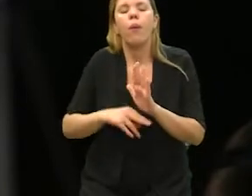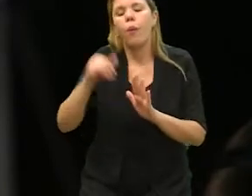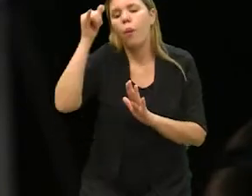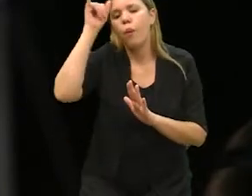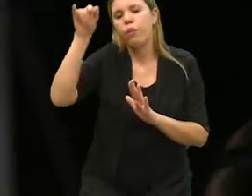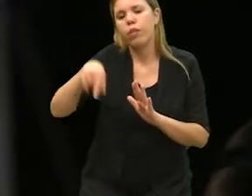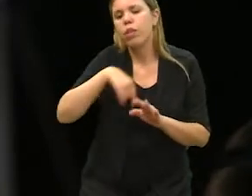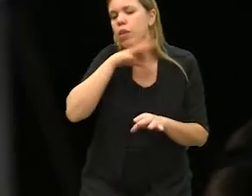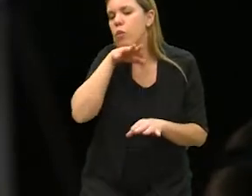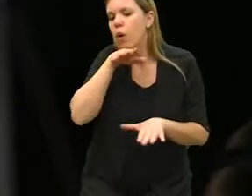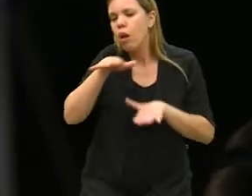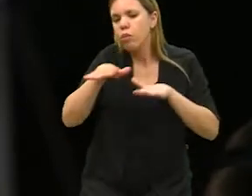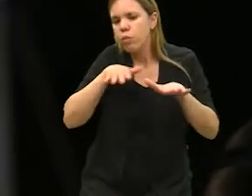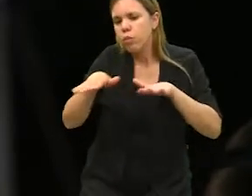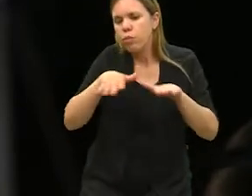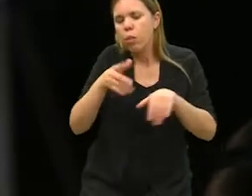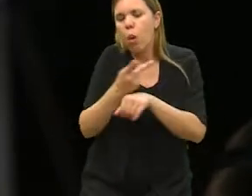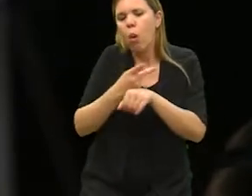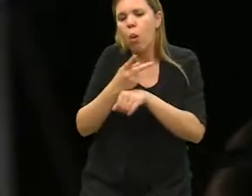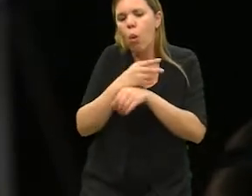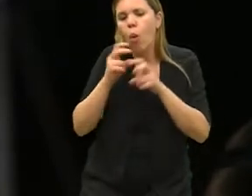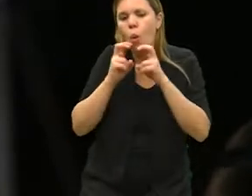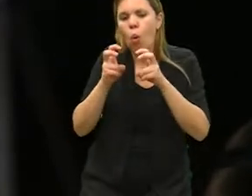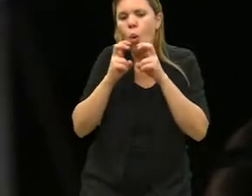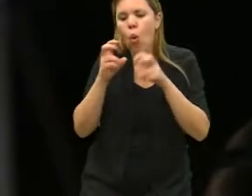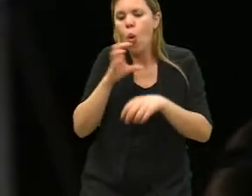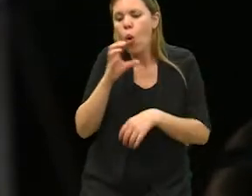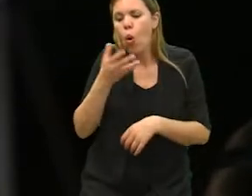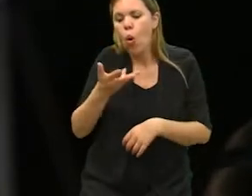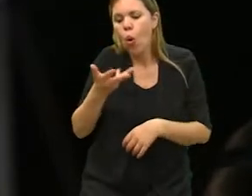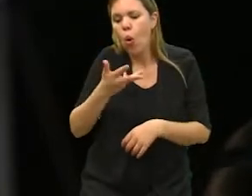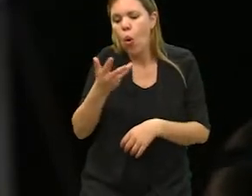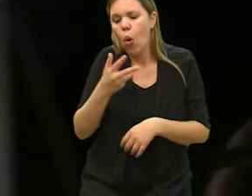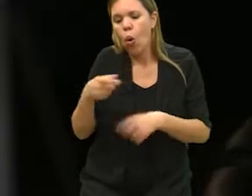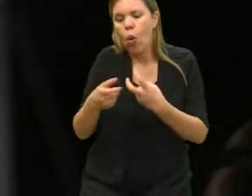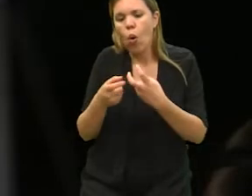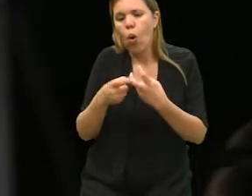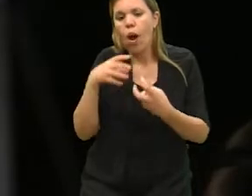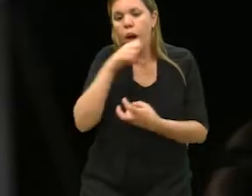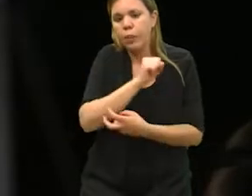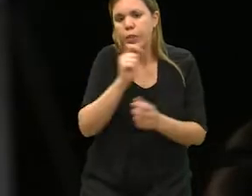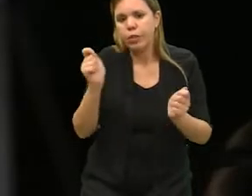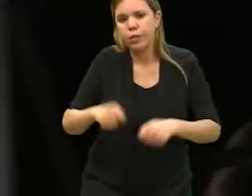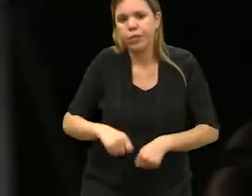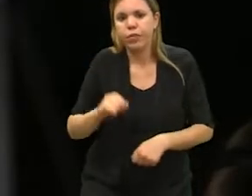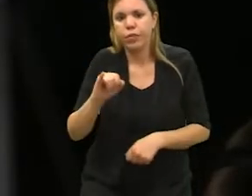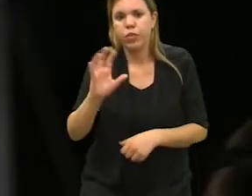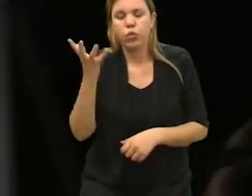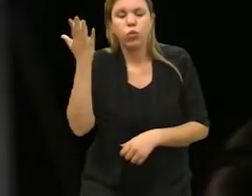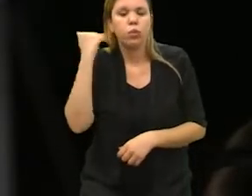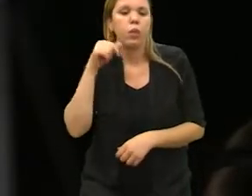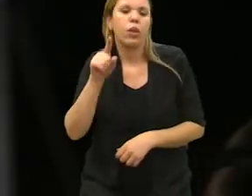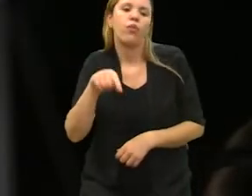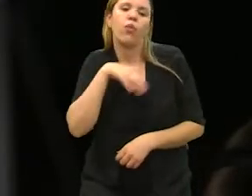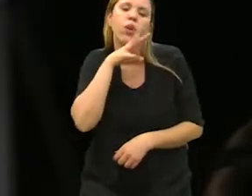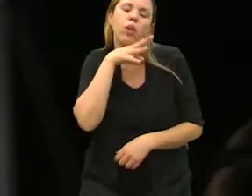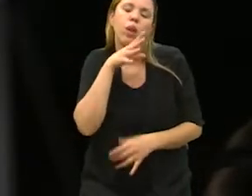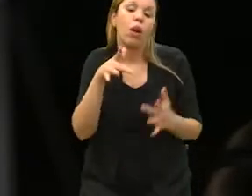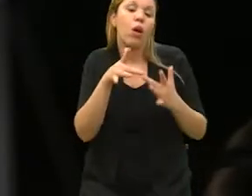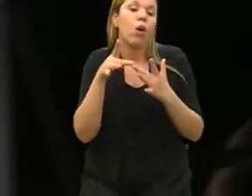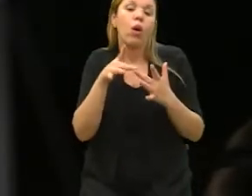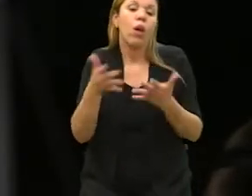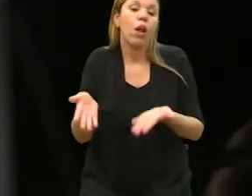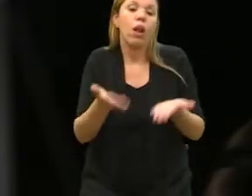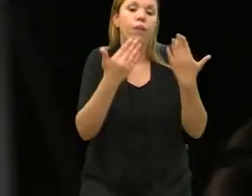É evitar que o animal se movimente e procurar socorro imediato, levar ao veterinário o mais rápido possível. Se souber qual foi o animal que ele